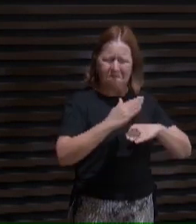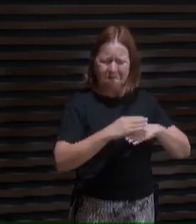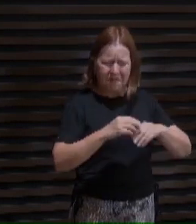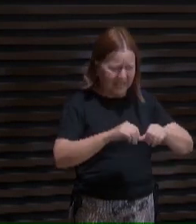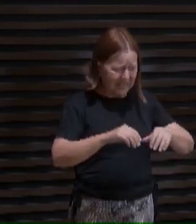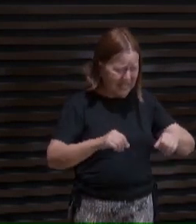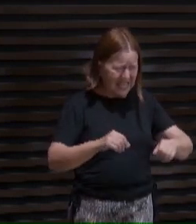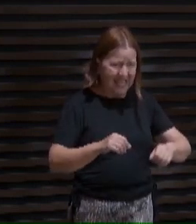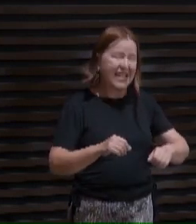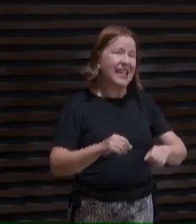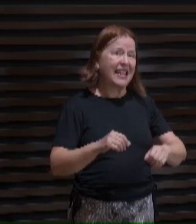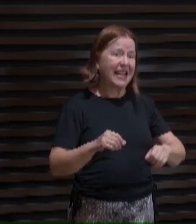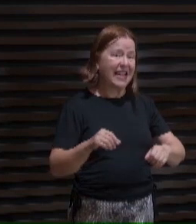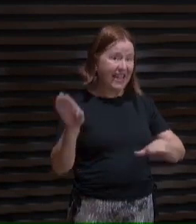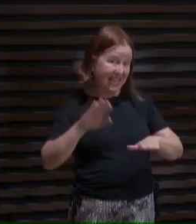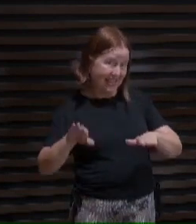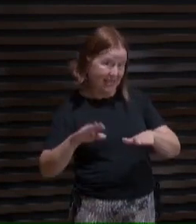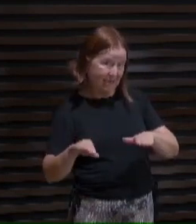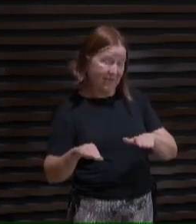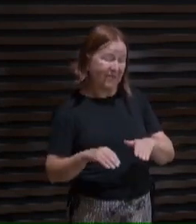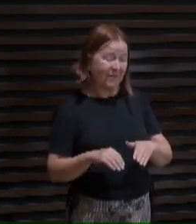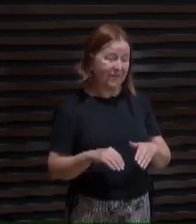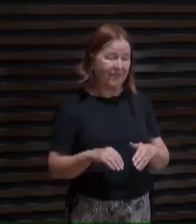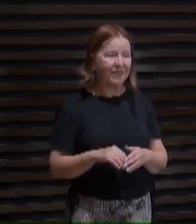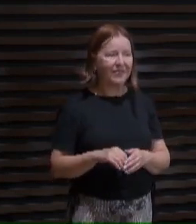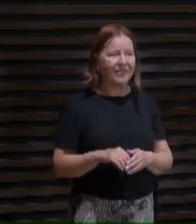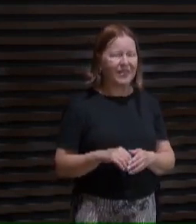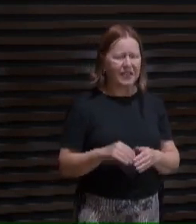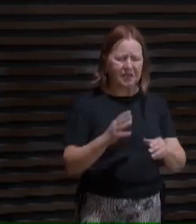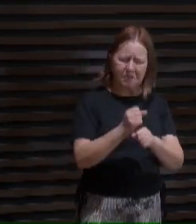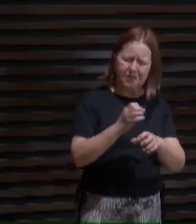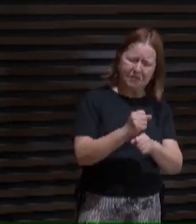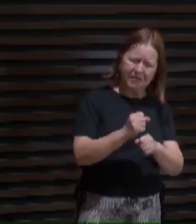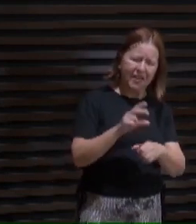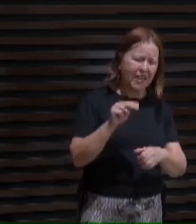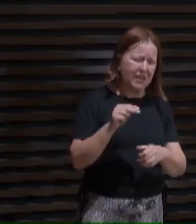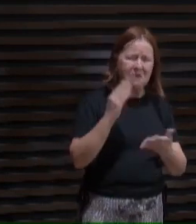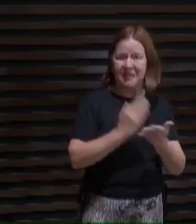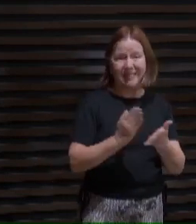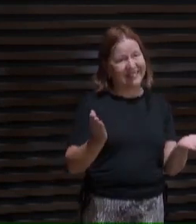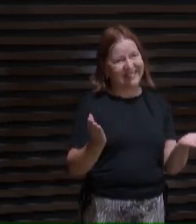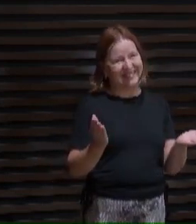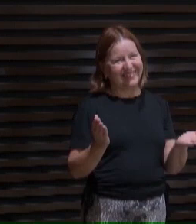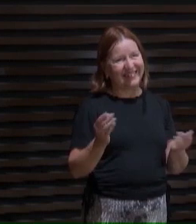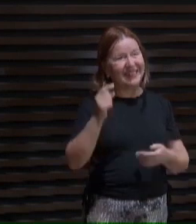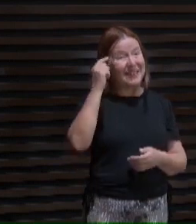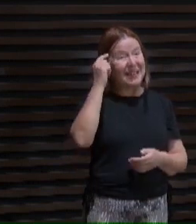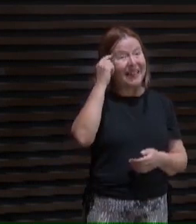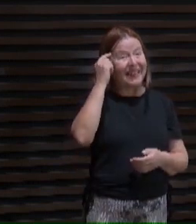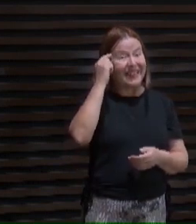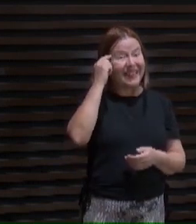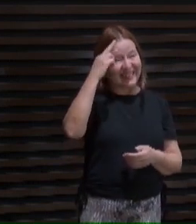Contaria, sem jamais chegar ao fim. Os pensamentos e os atos